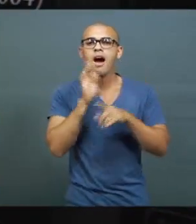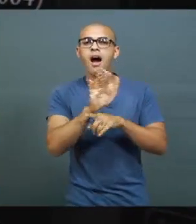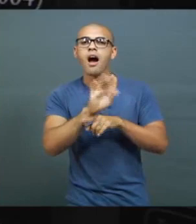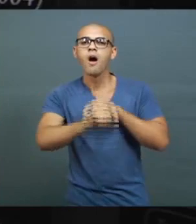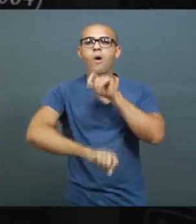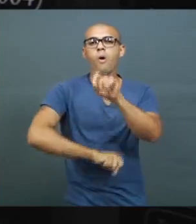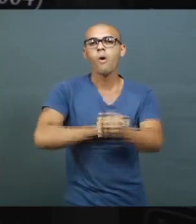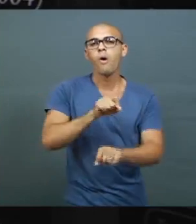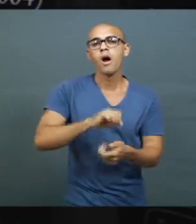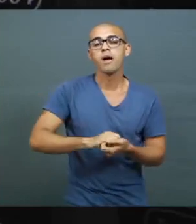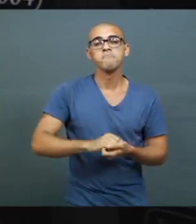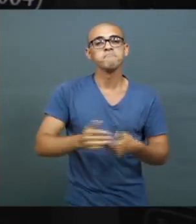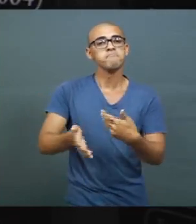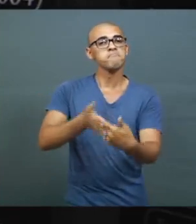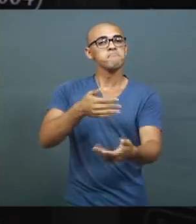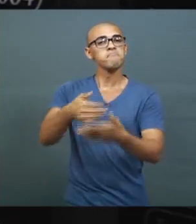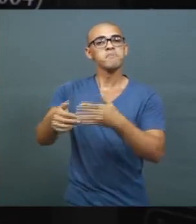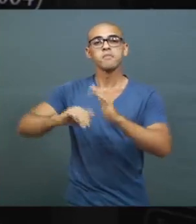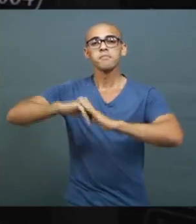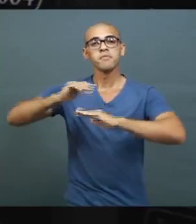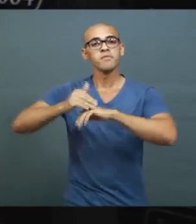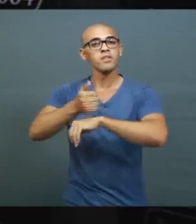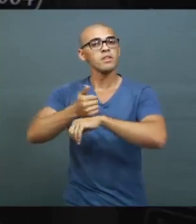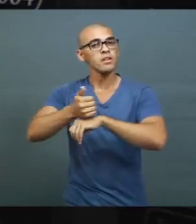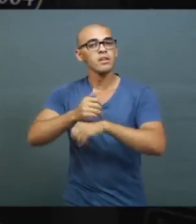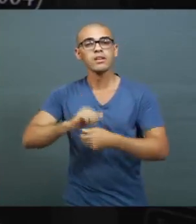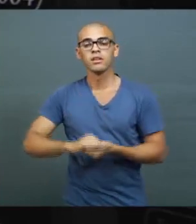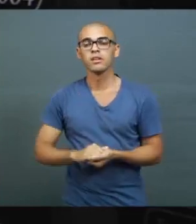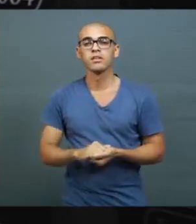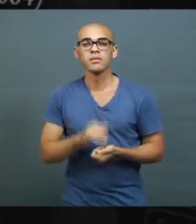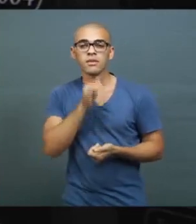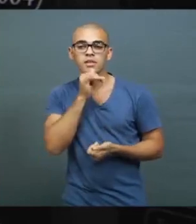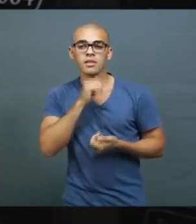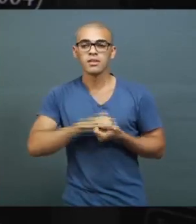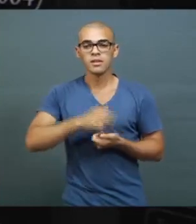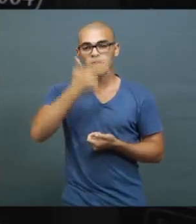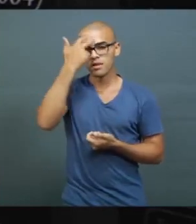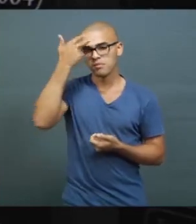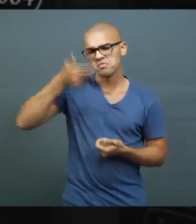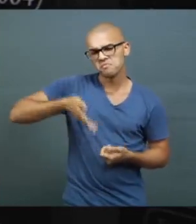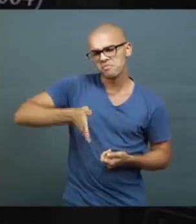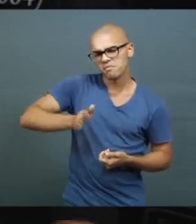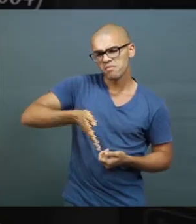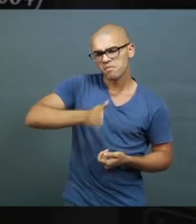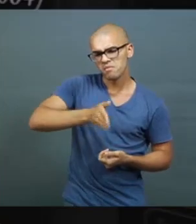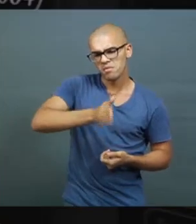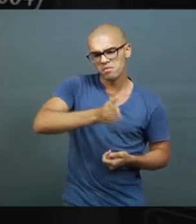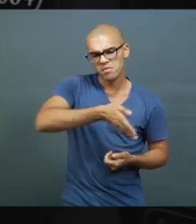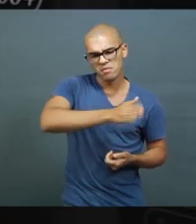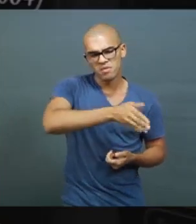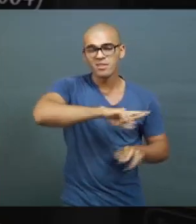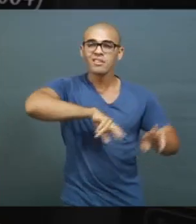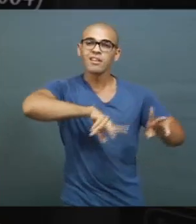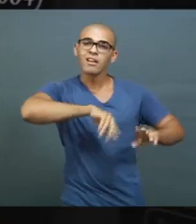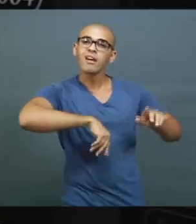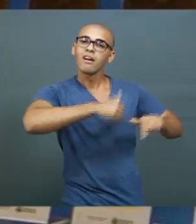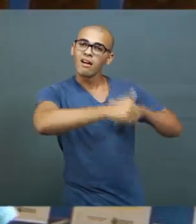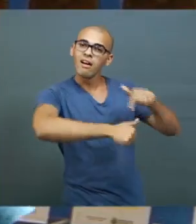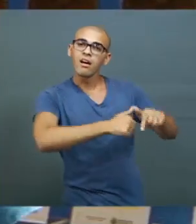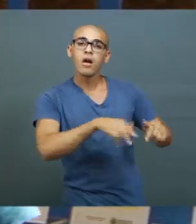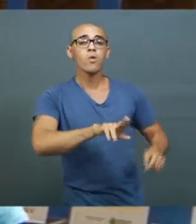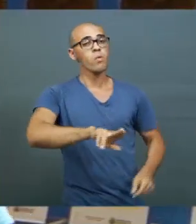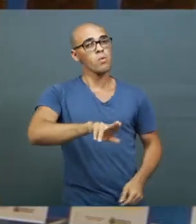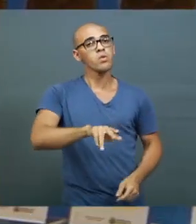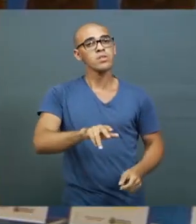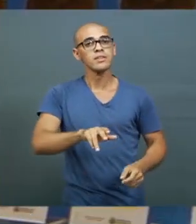qualquer profissão, né? Para a sua vida. Então, em qualquer lugar você vai usufruir de tudo isso que você aprende no teatro. Eu